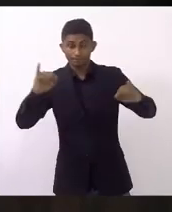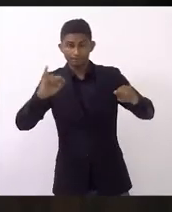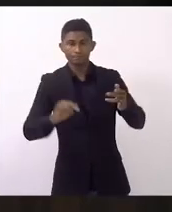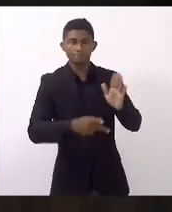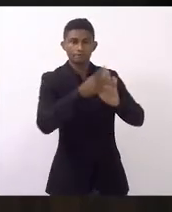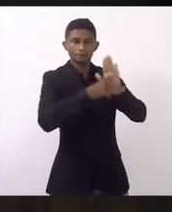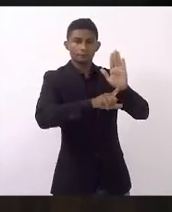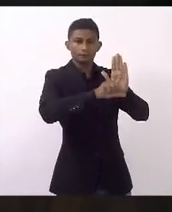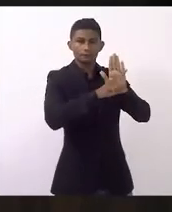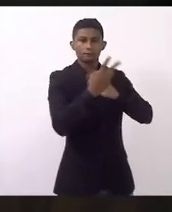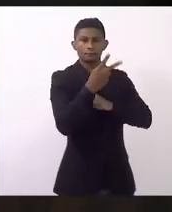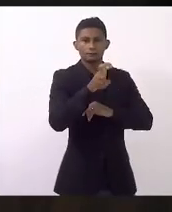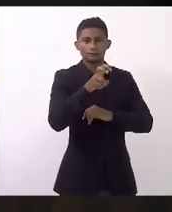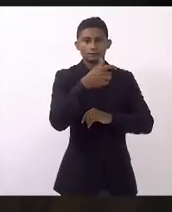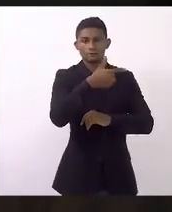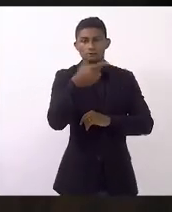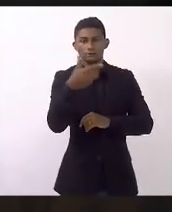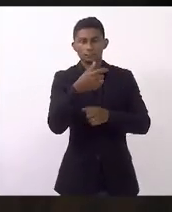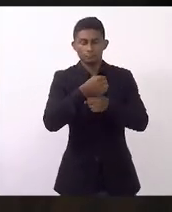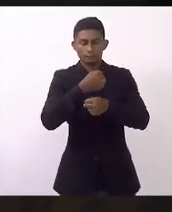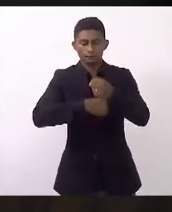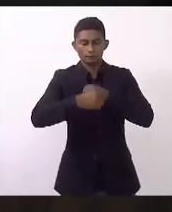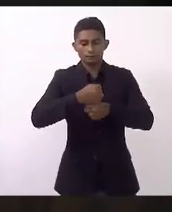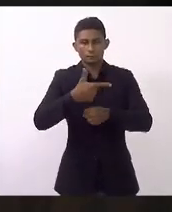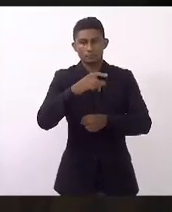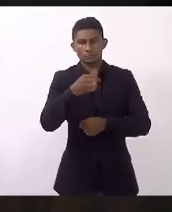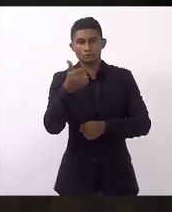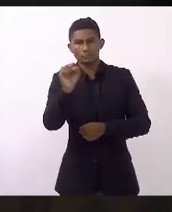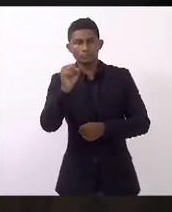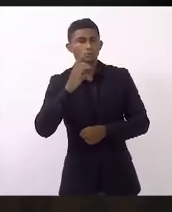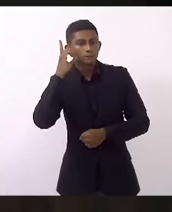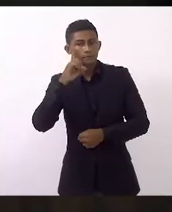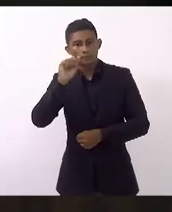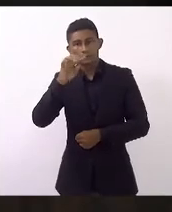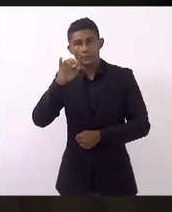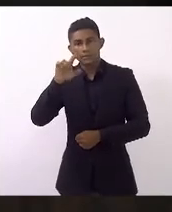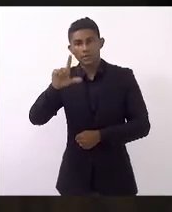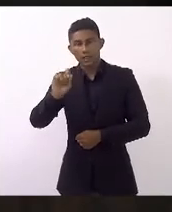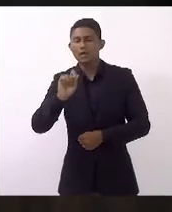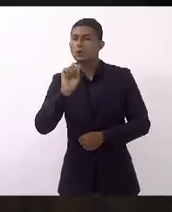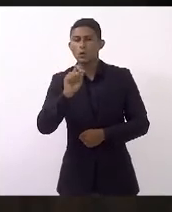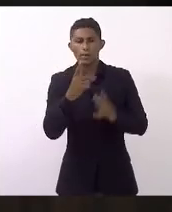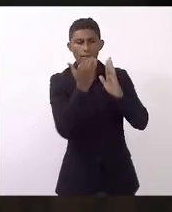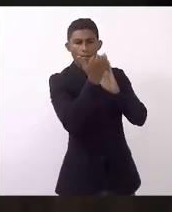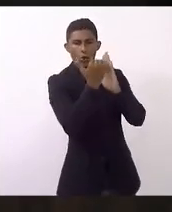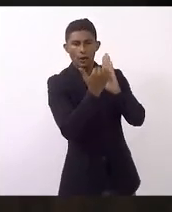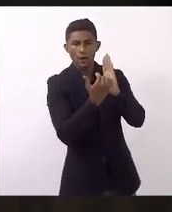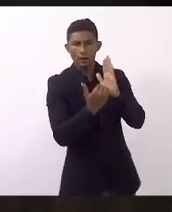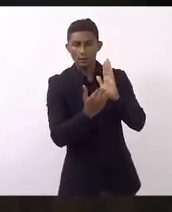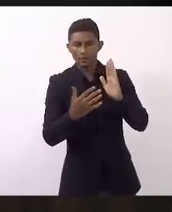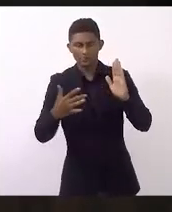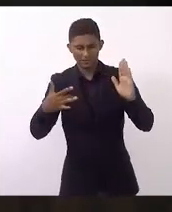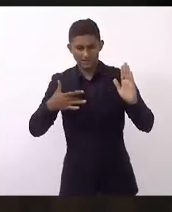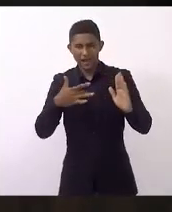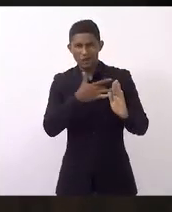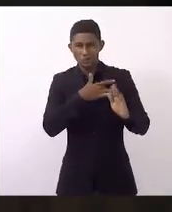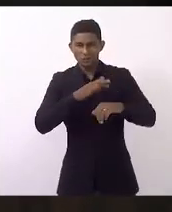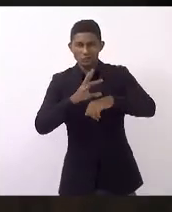de lei 4522 de 18, de autoria do deputado Átila Nunes, que dispõe sobre a criação de programa de prevenção da saúde da doença